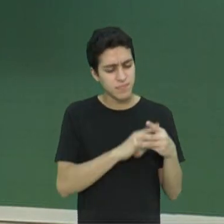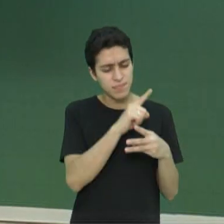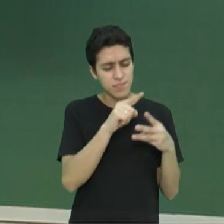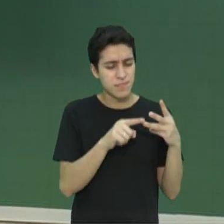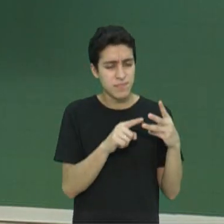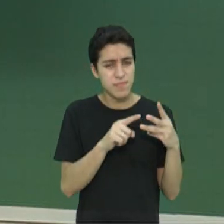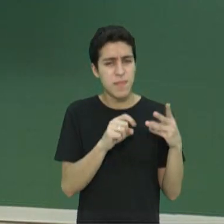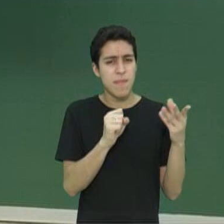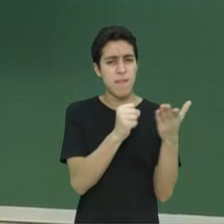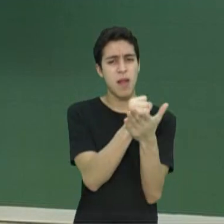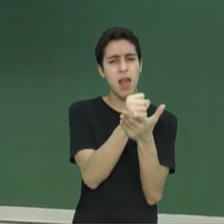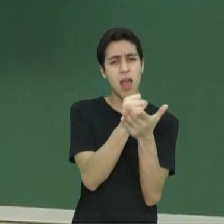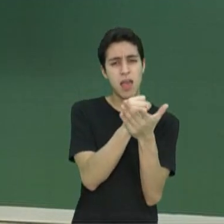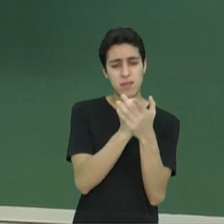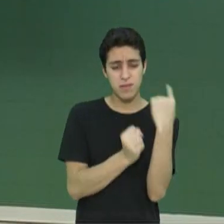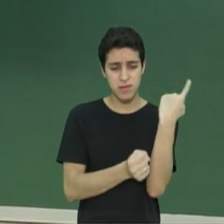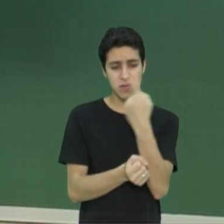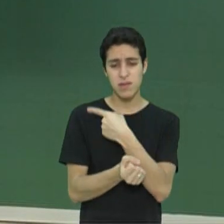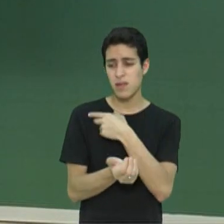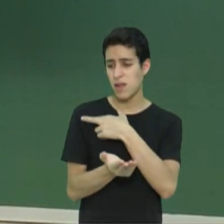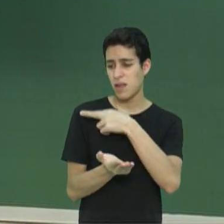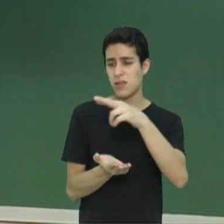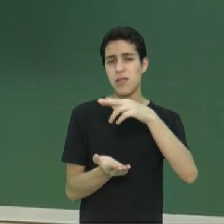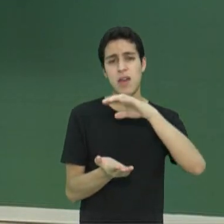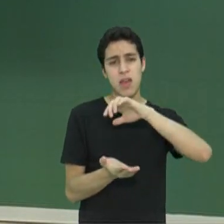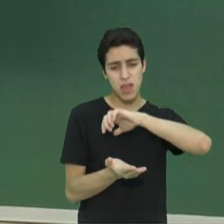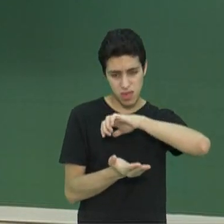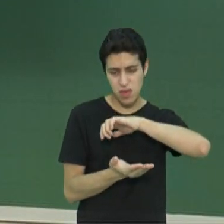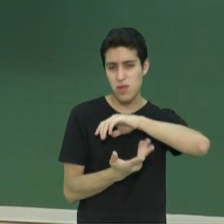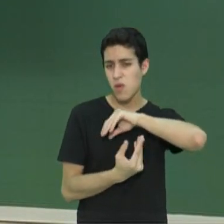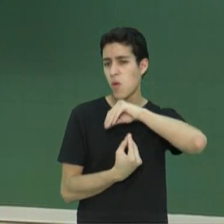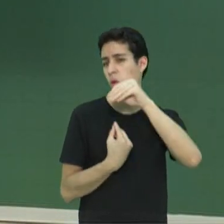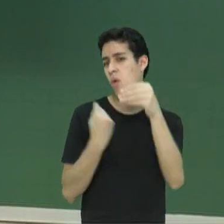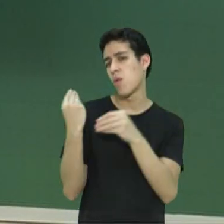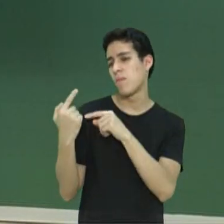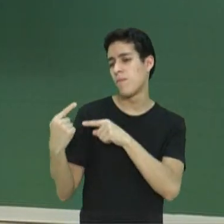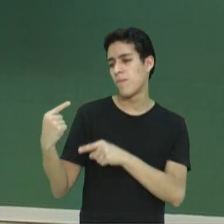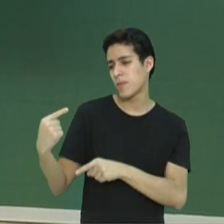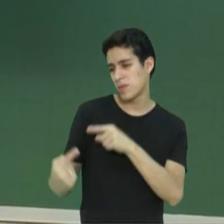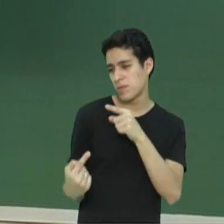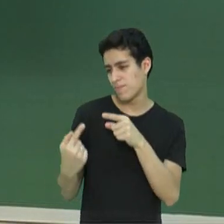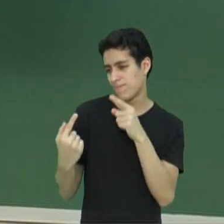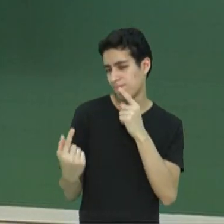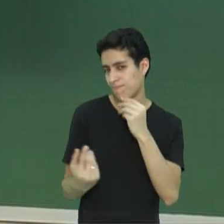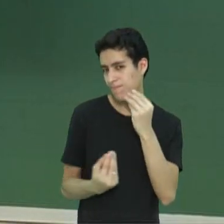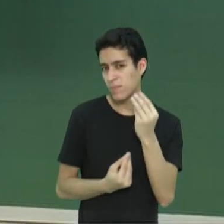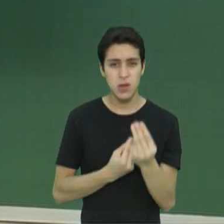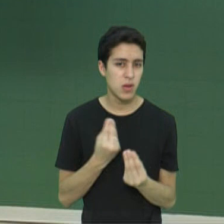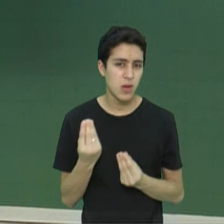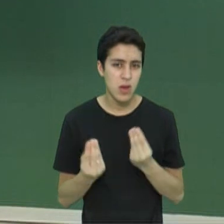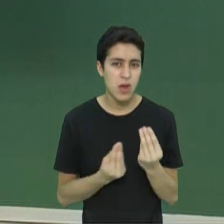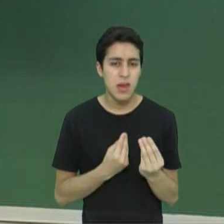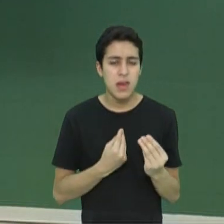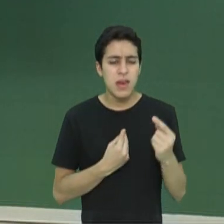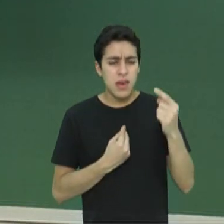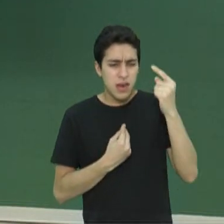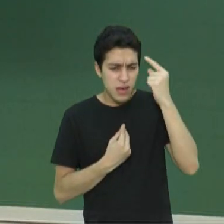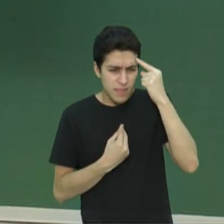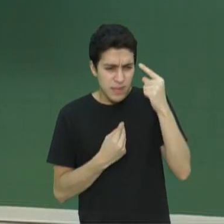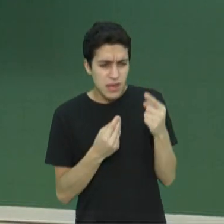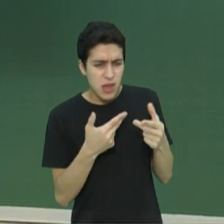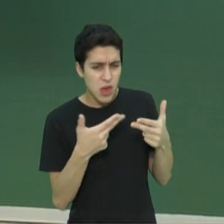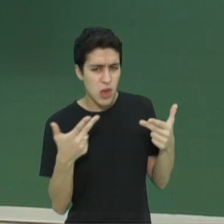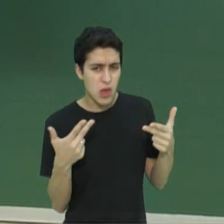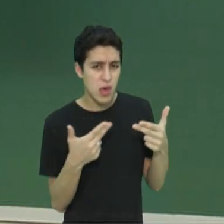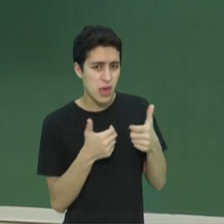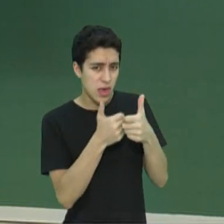pilares da nossa religiosidade, da nossa ética, de como fazer política e de como pensar as coisas,